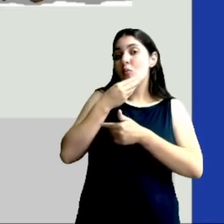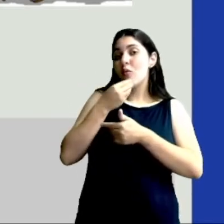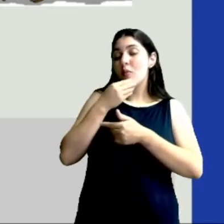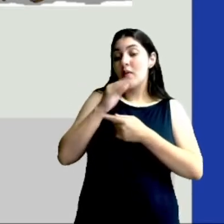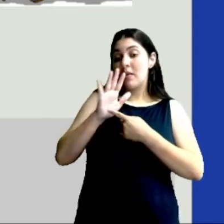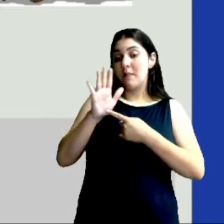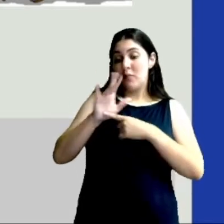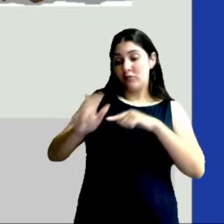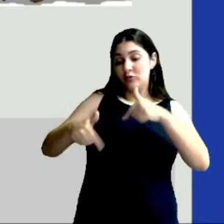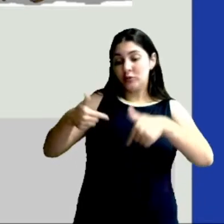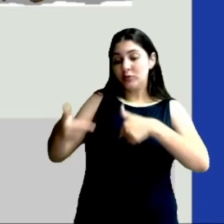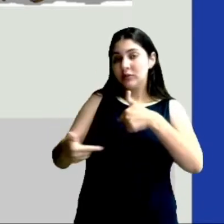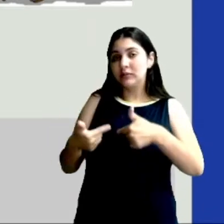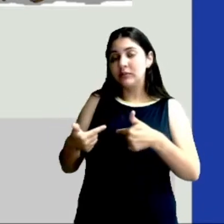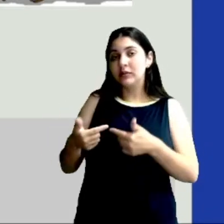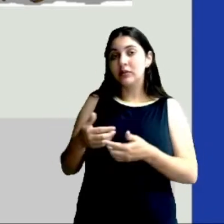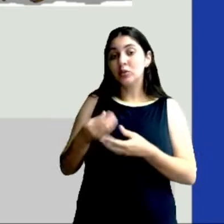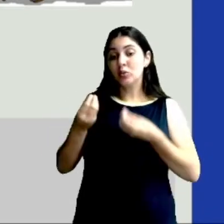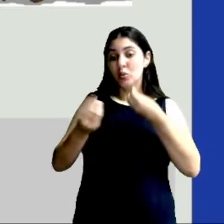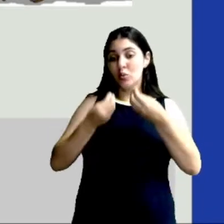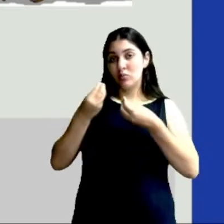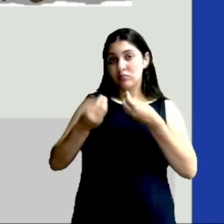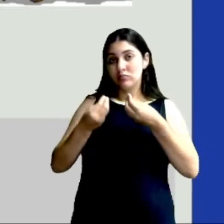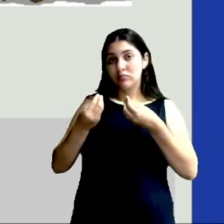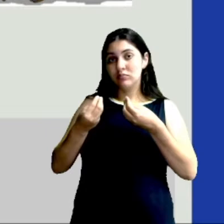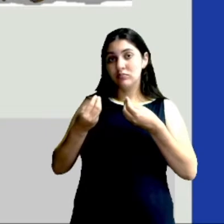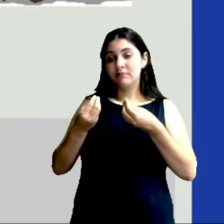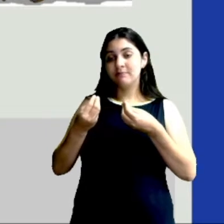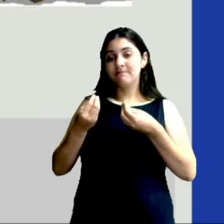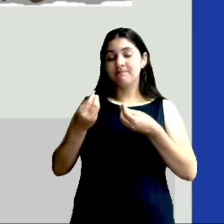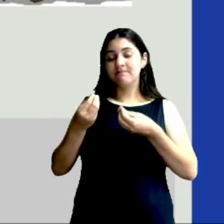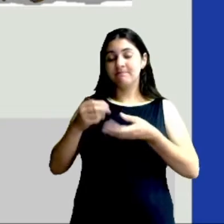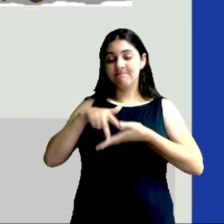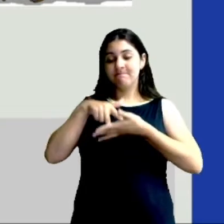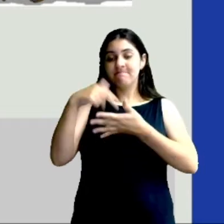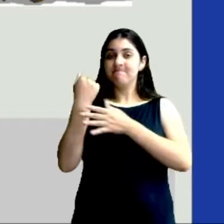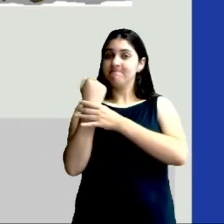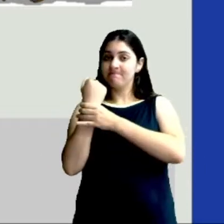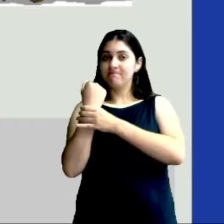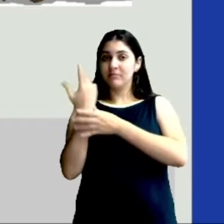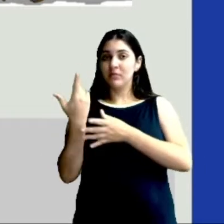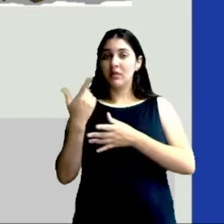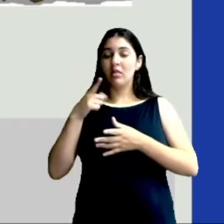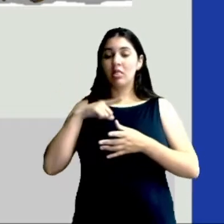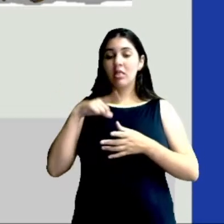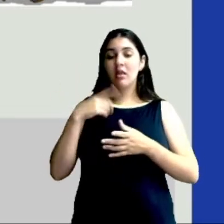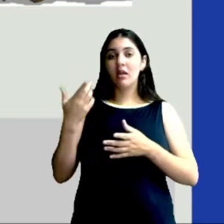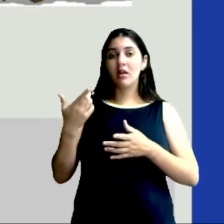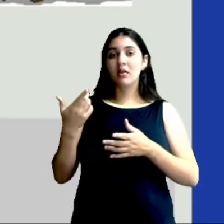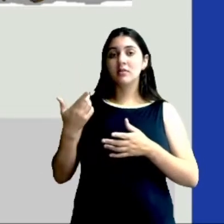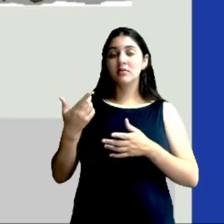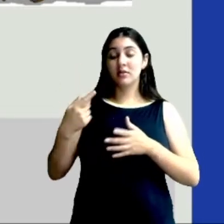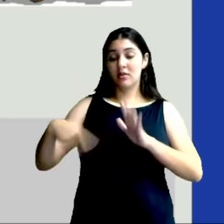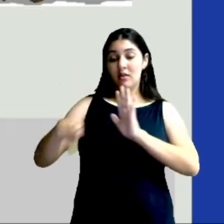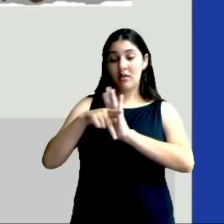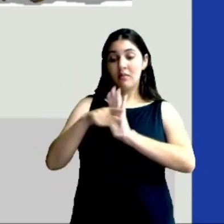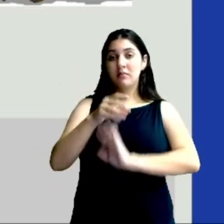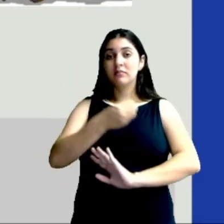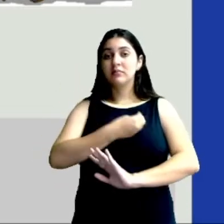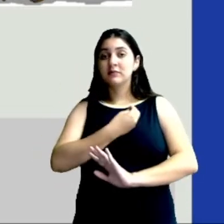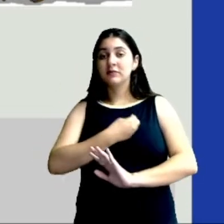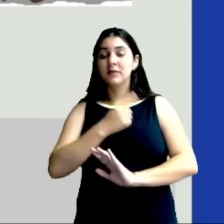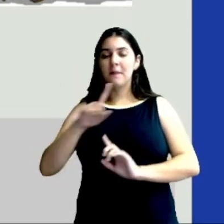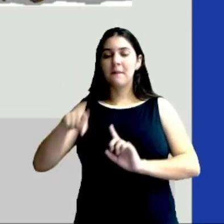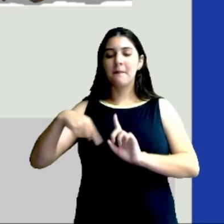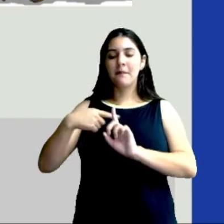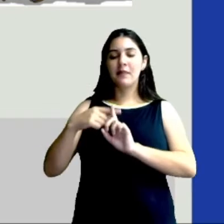o trabalho como uma forma de sustento, uma forma de manutenção da sua própria vida.